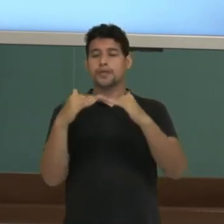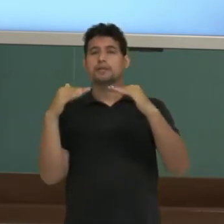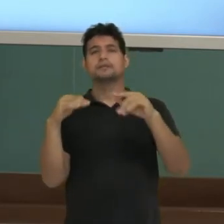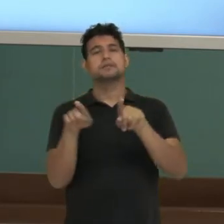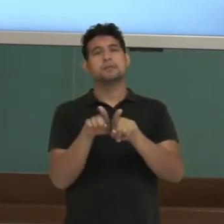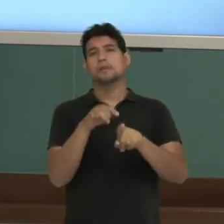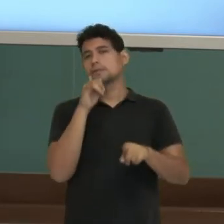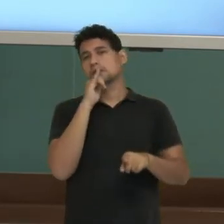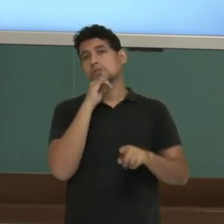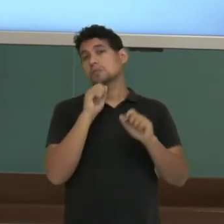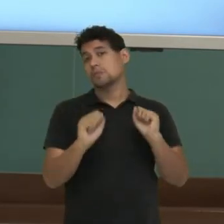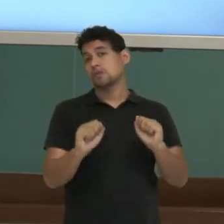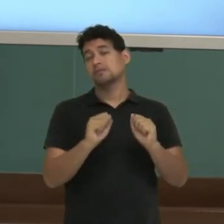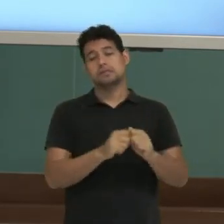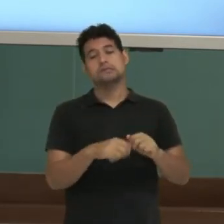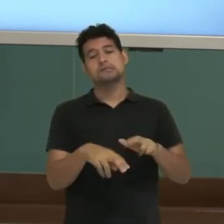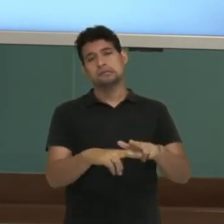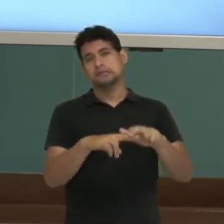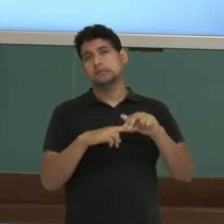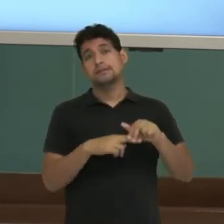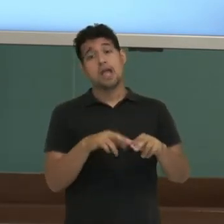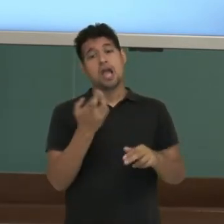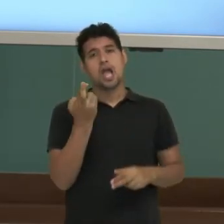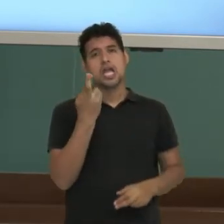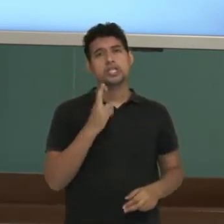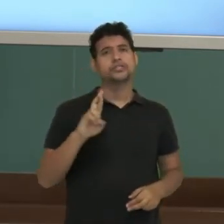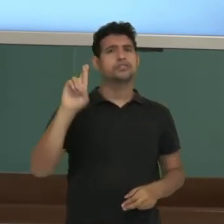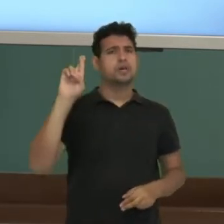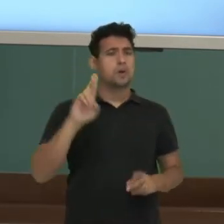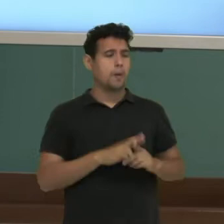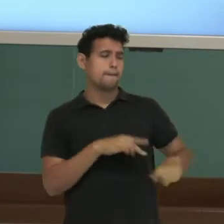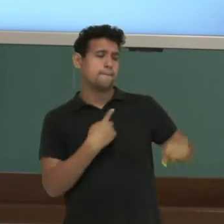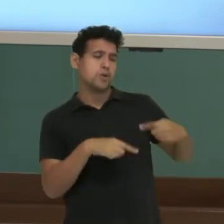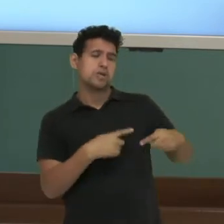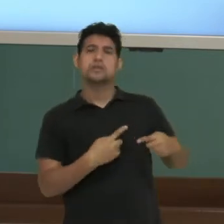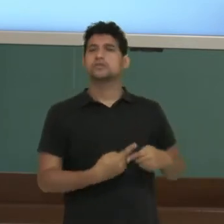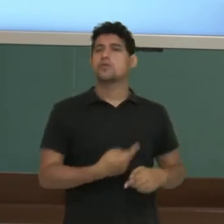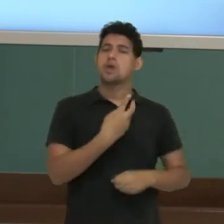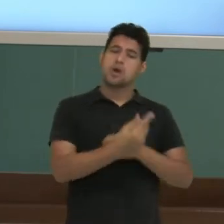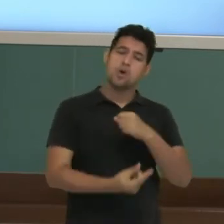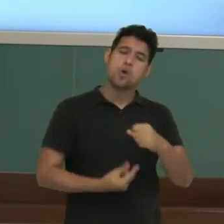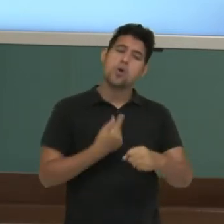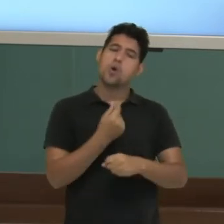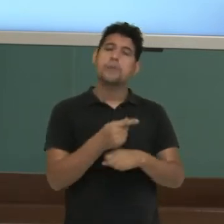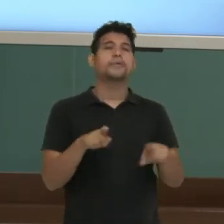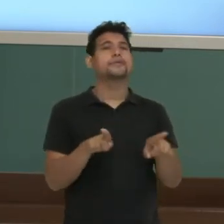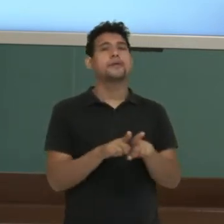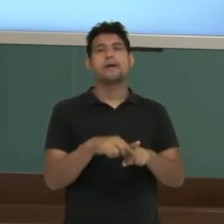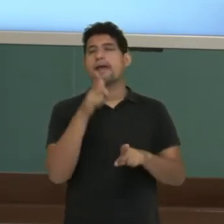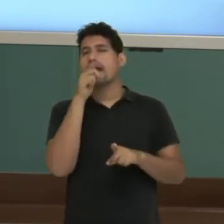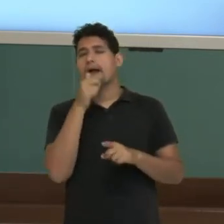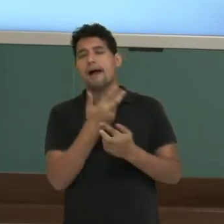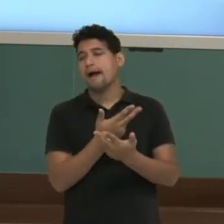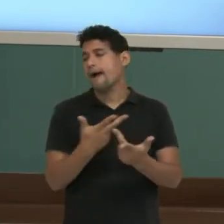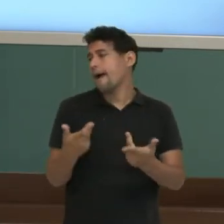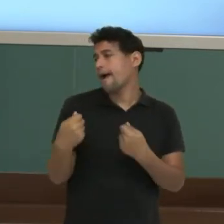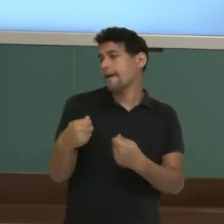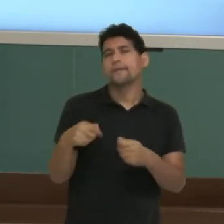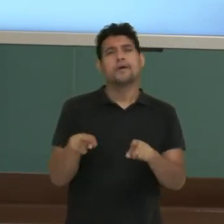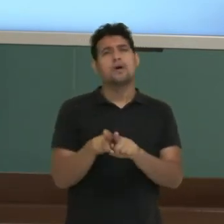embate pode ser por causa de aspectos religiosos, políticos, econômicos, recursos hídricos ou